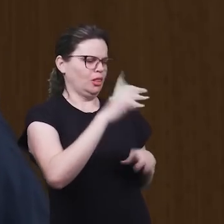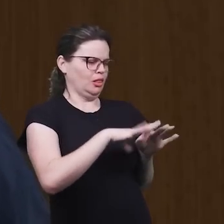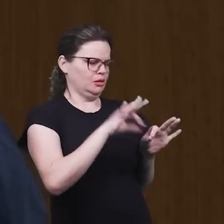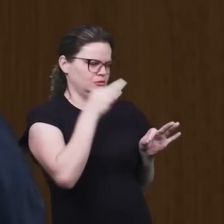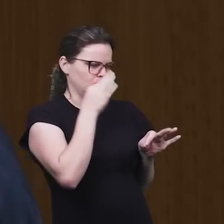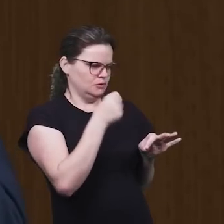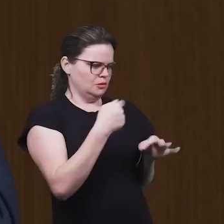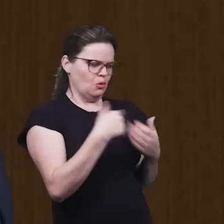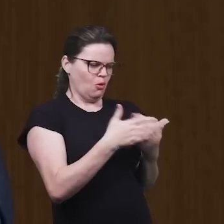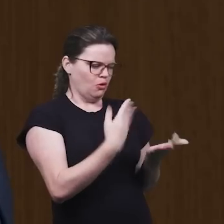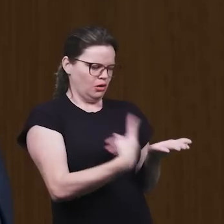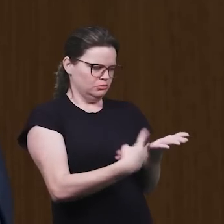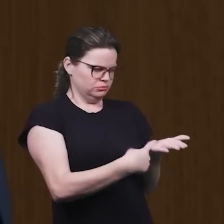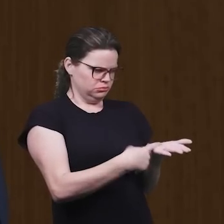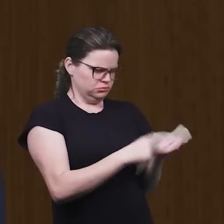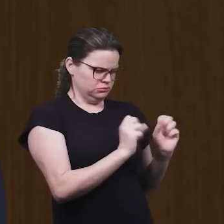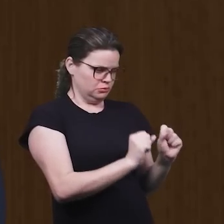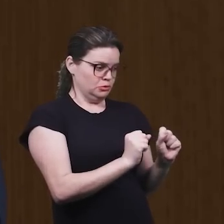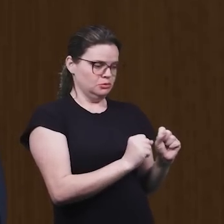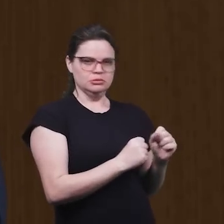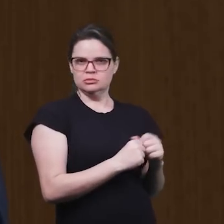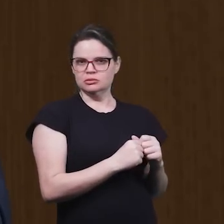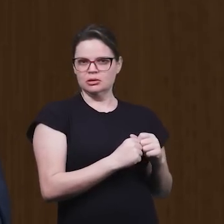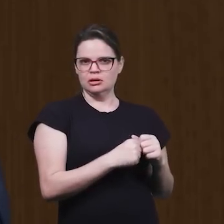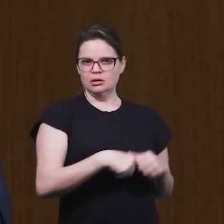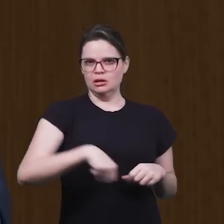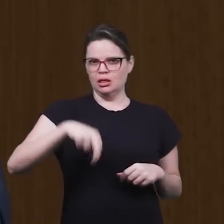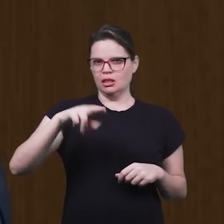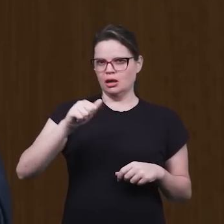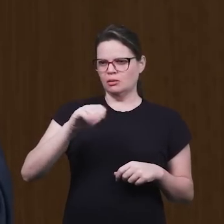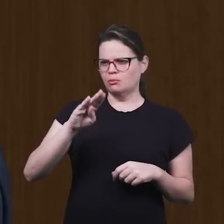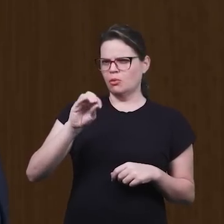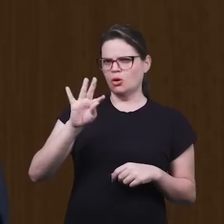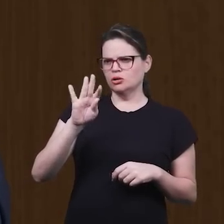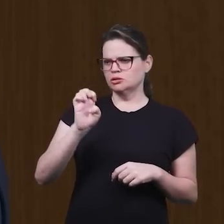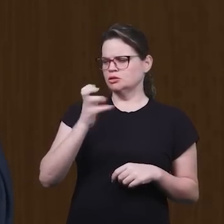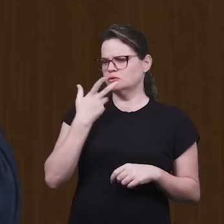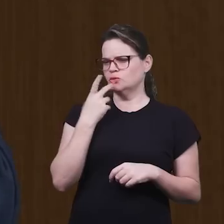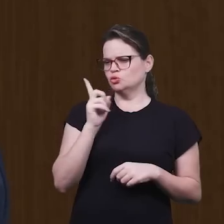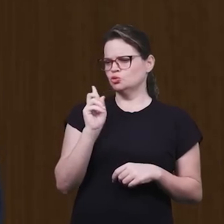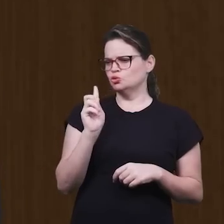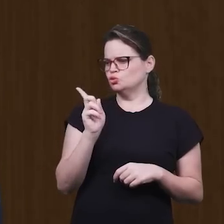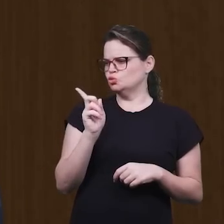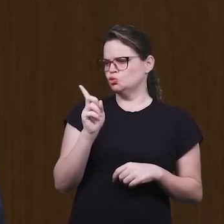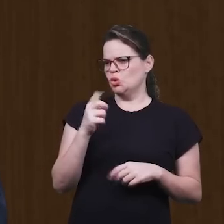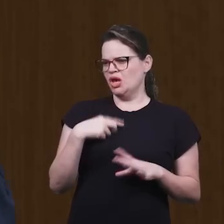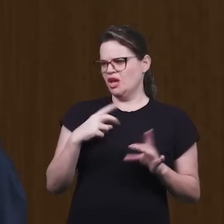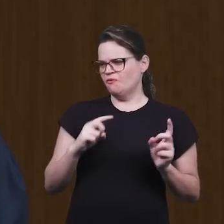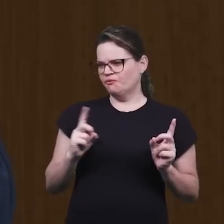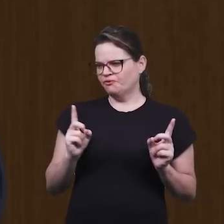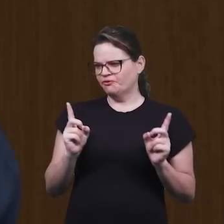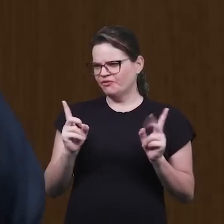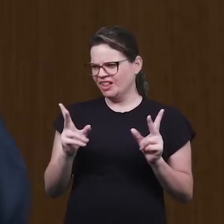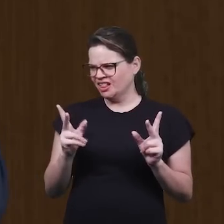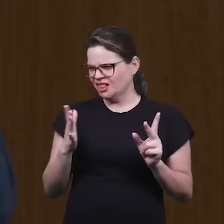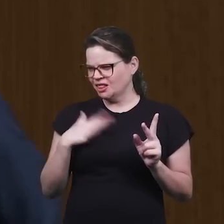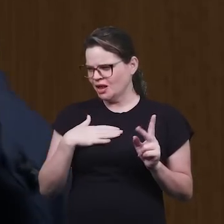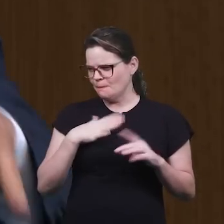proposta, mas eu quero a sua vinha. E Nabote, ele coloca que a sua vinha é inegociável. Você pode me oferecer o que você quiser, a